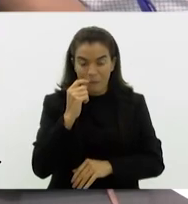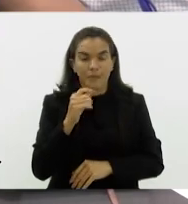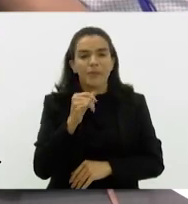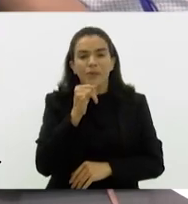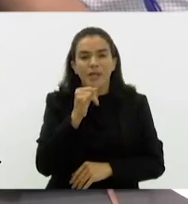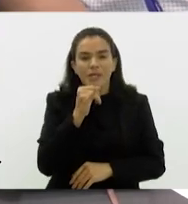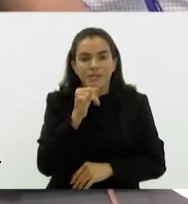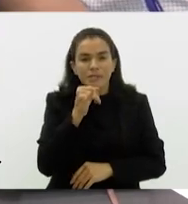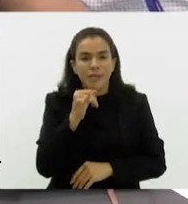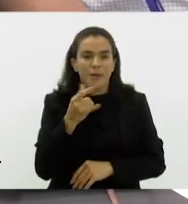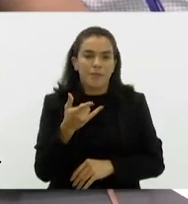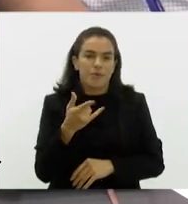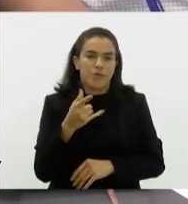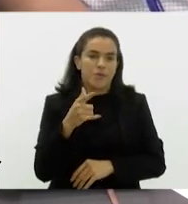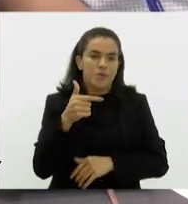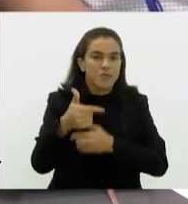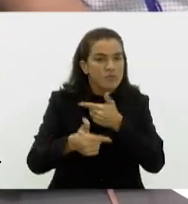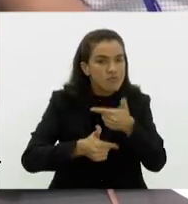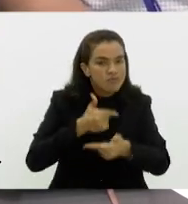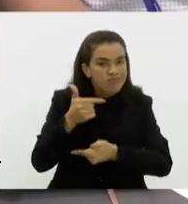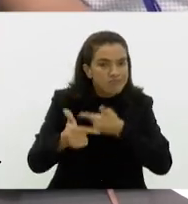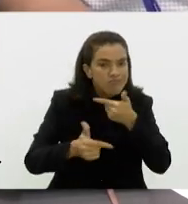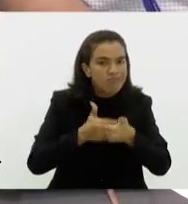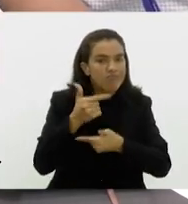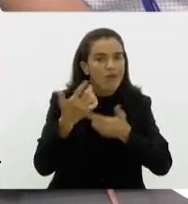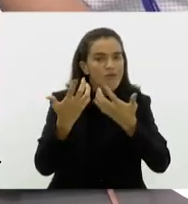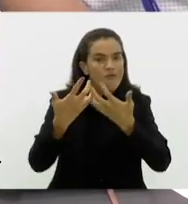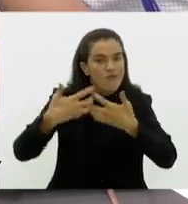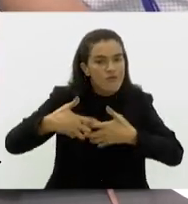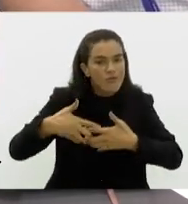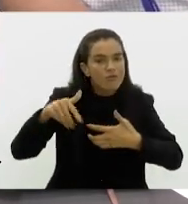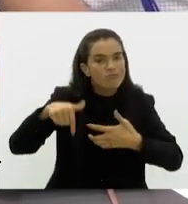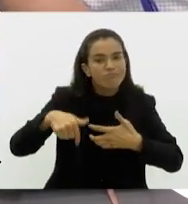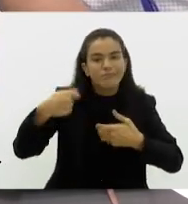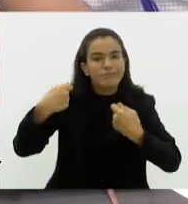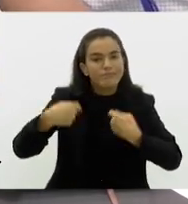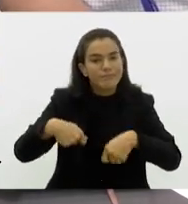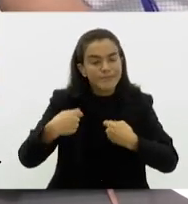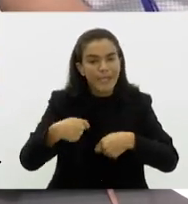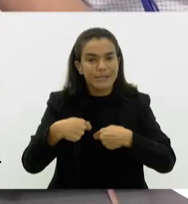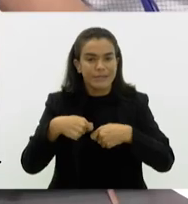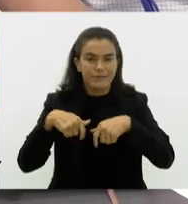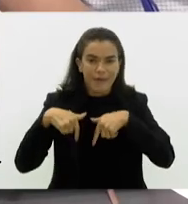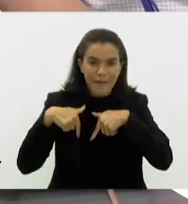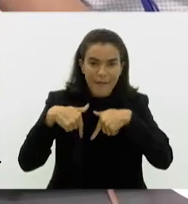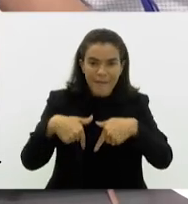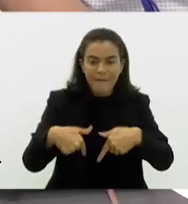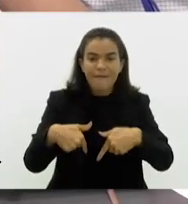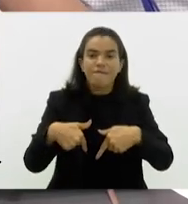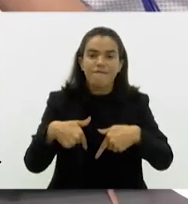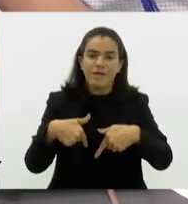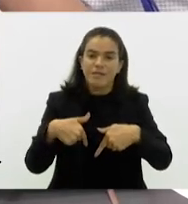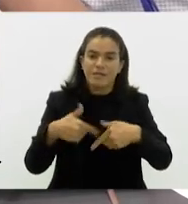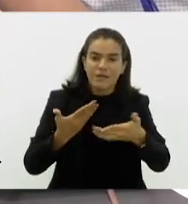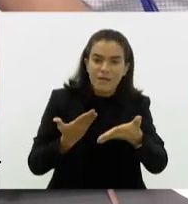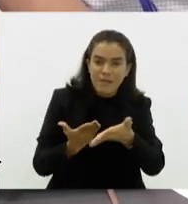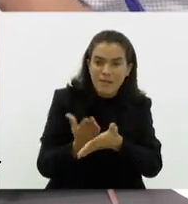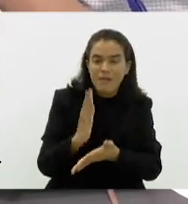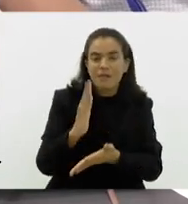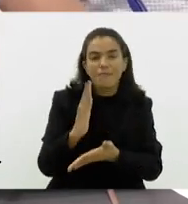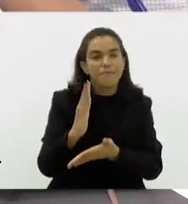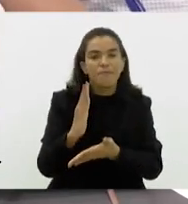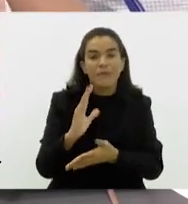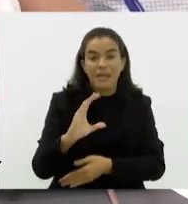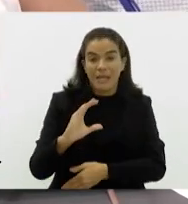sua operacionalização depende da, perfeito, da efetiva homologação